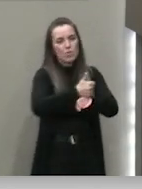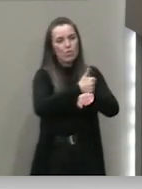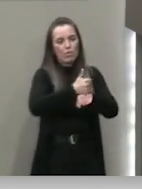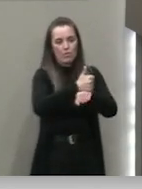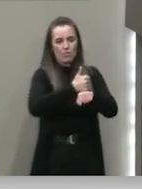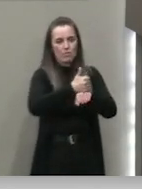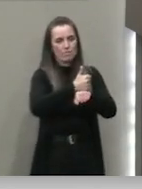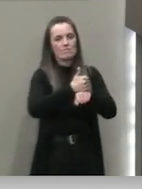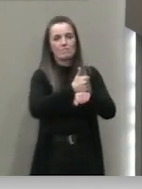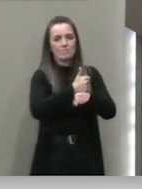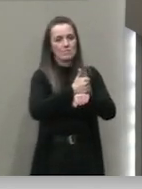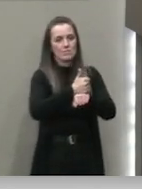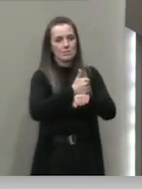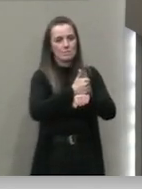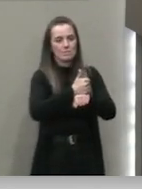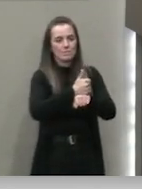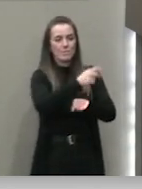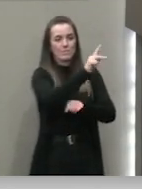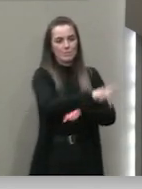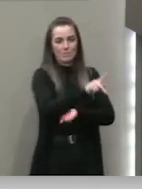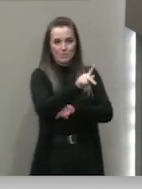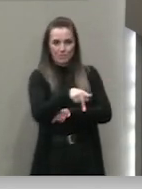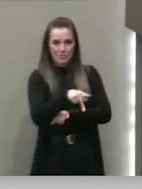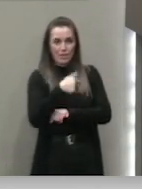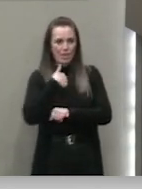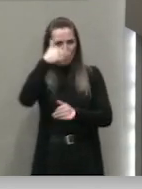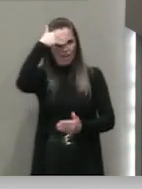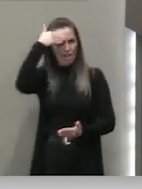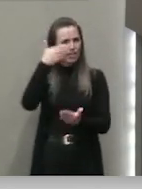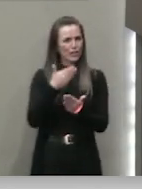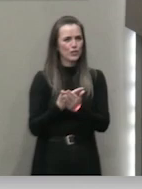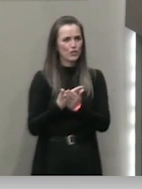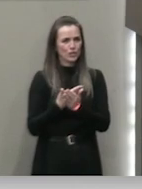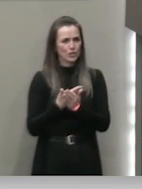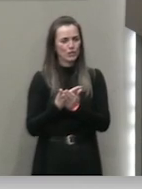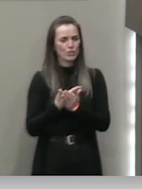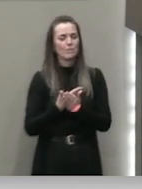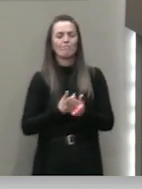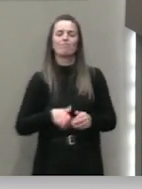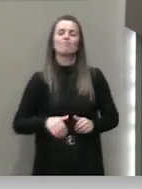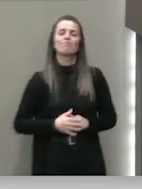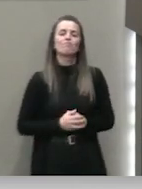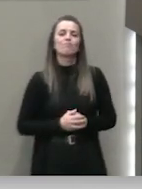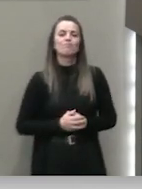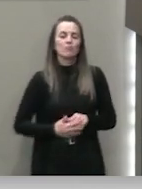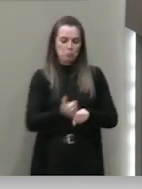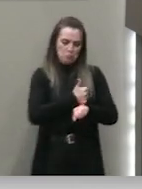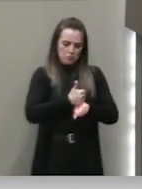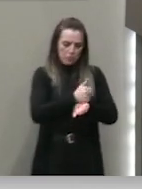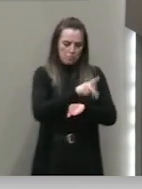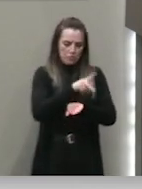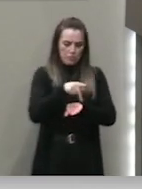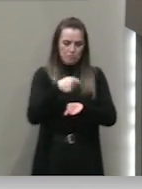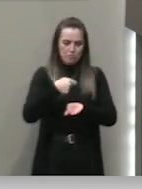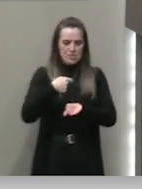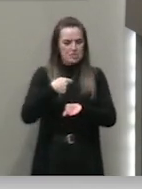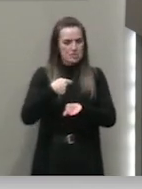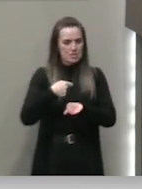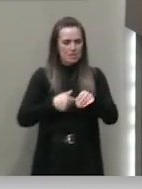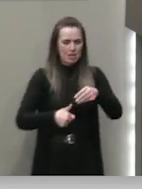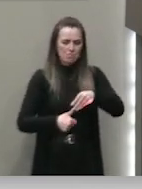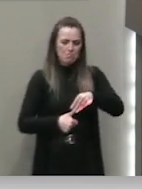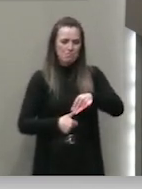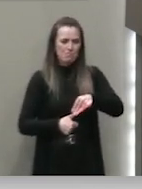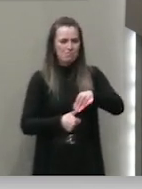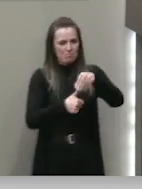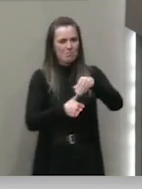Eu acredito que a educação, a profissão docente, ela precisa ser uma prioridade para além das